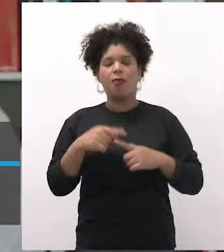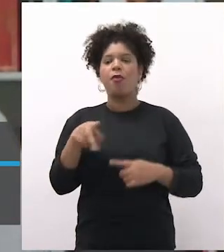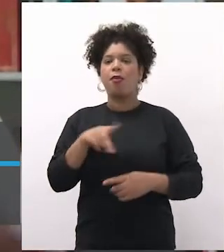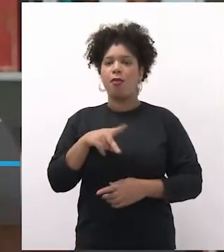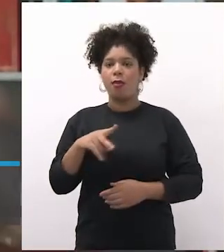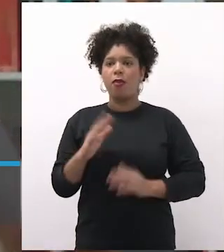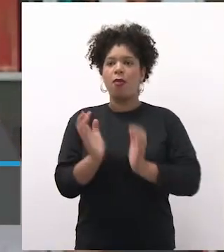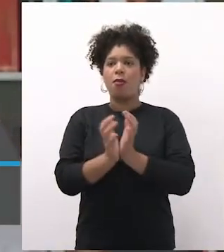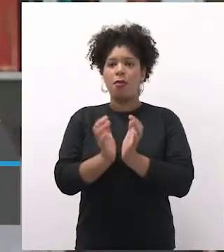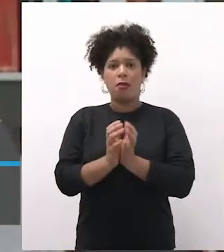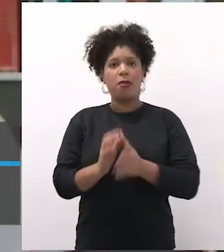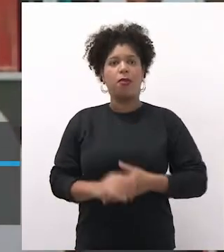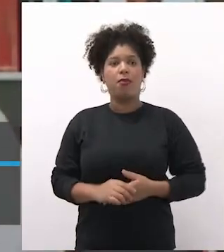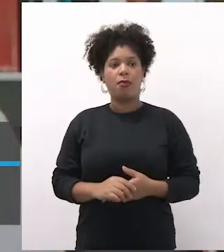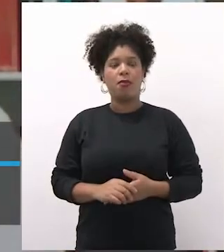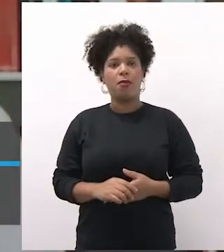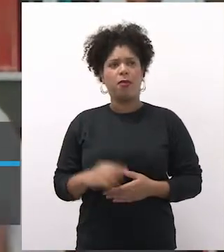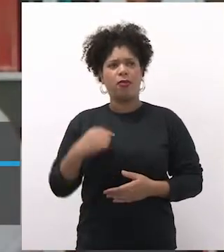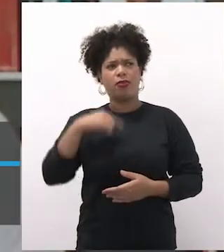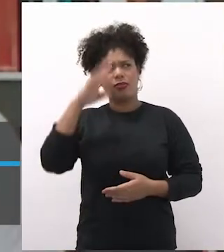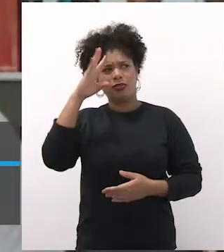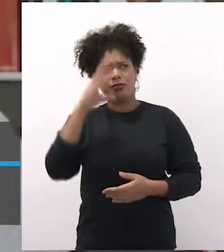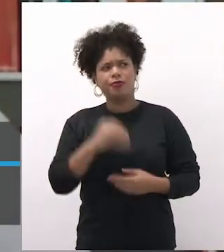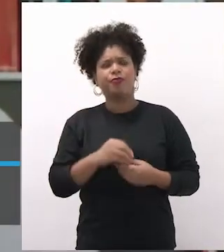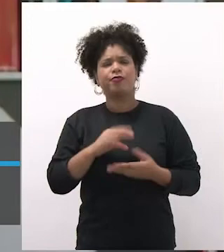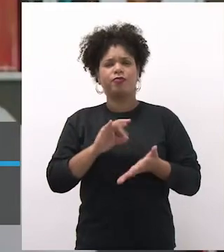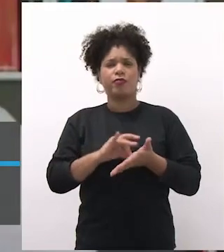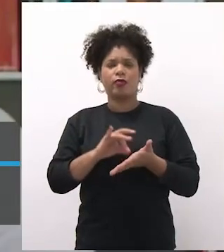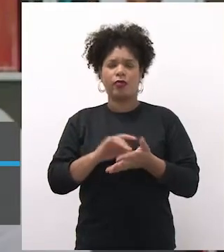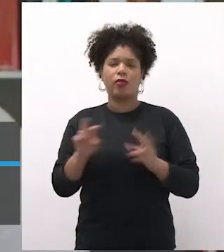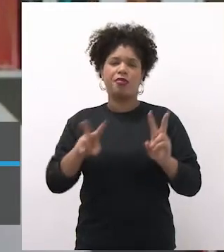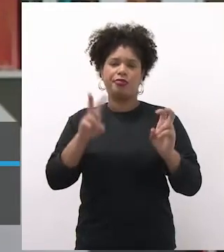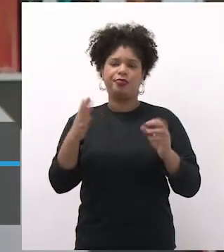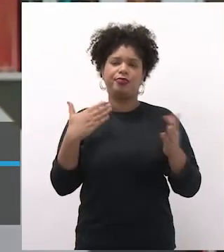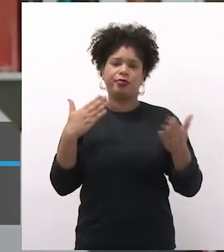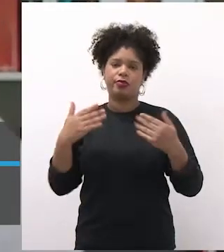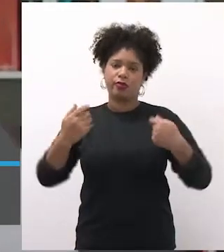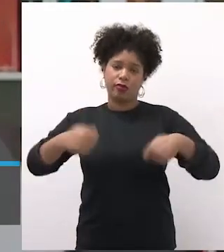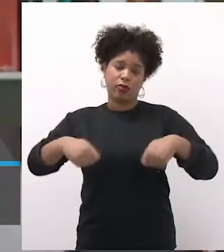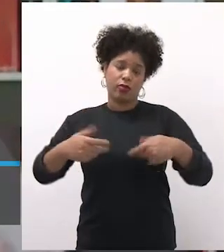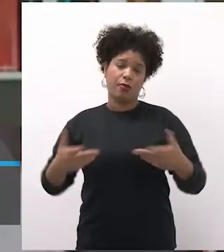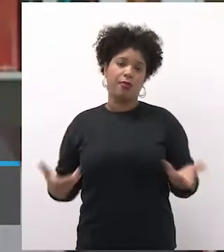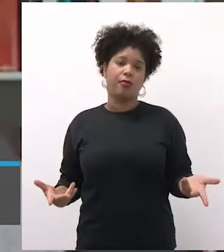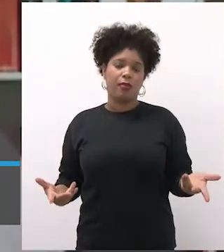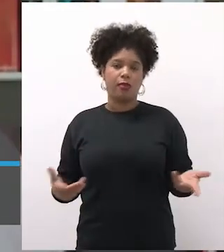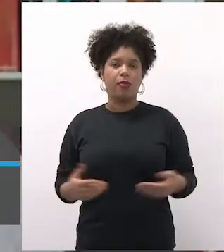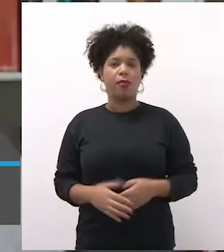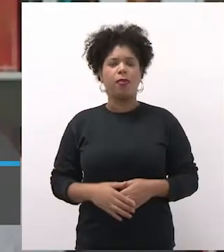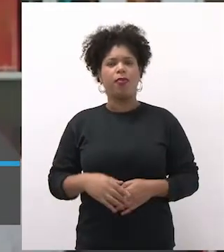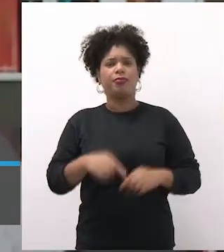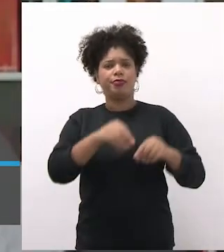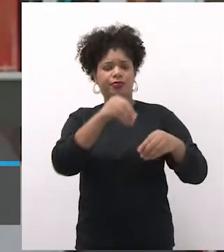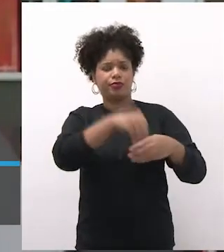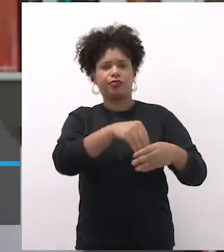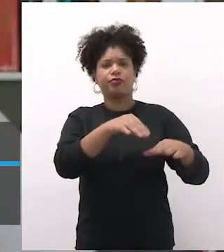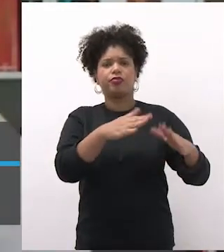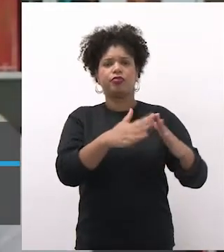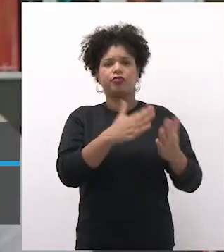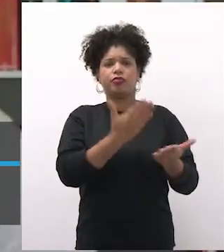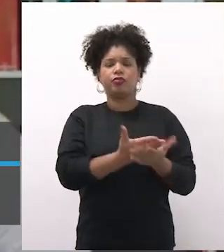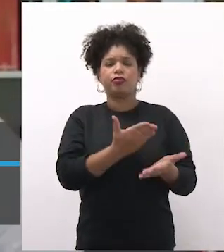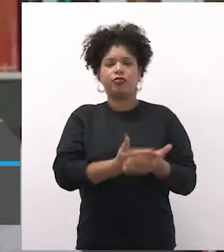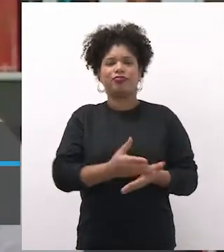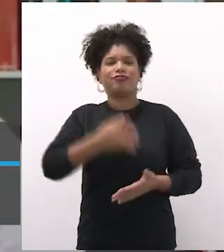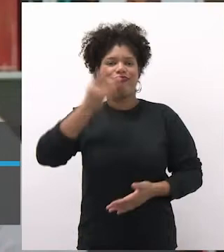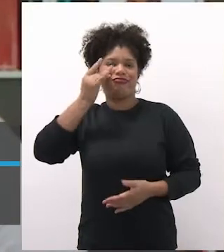e a gente chegou a essa situação de que a gente precisava realmente falar sobre isso, debater sobre isso, levar para o chão da escola essa realidade. Então,